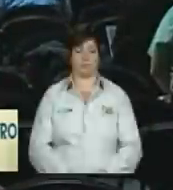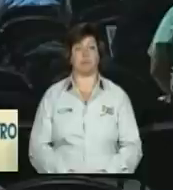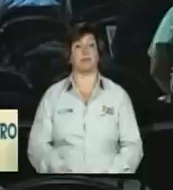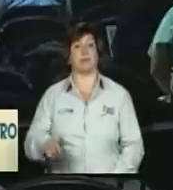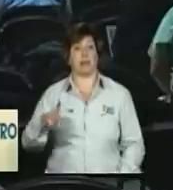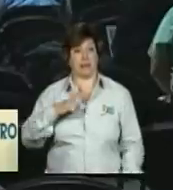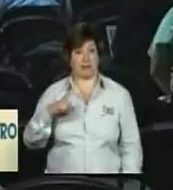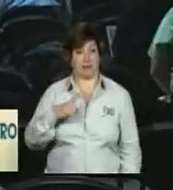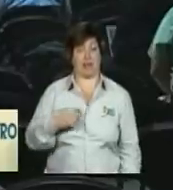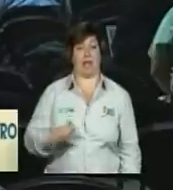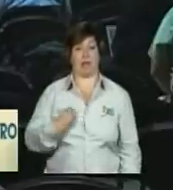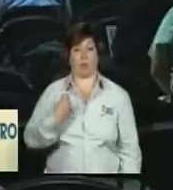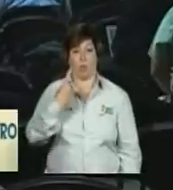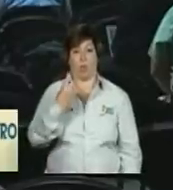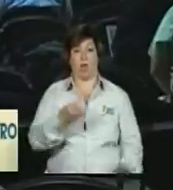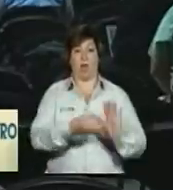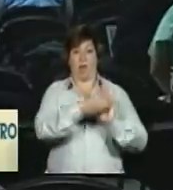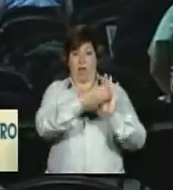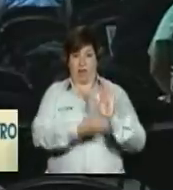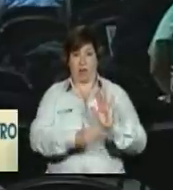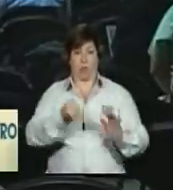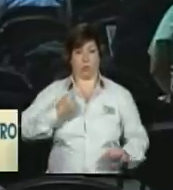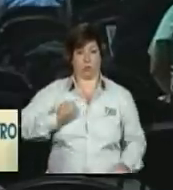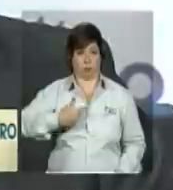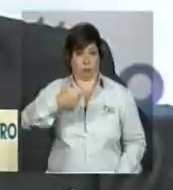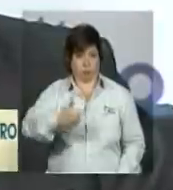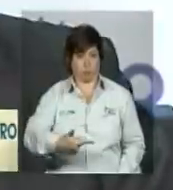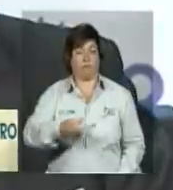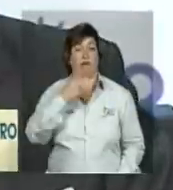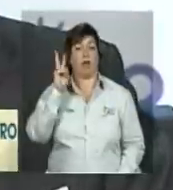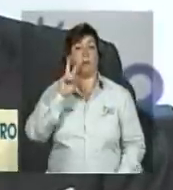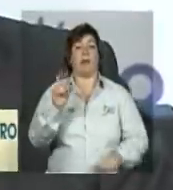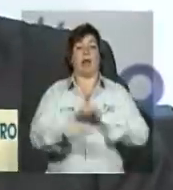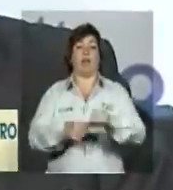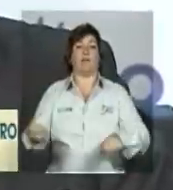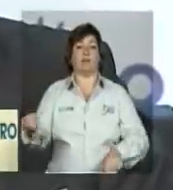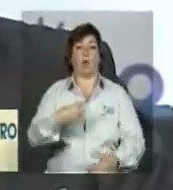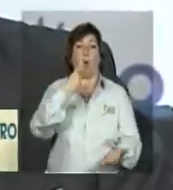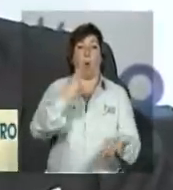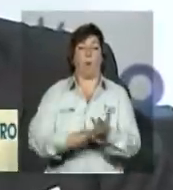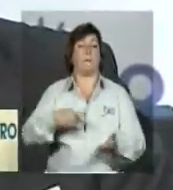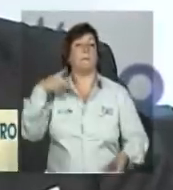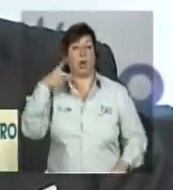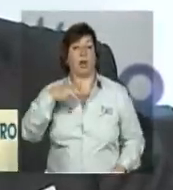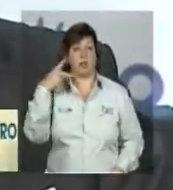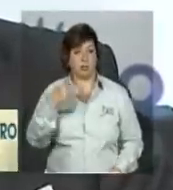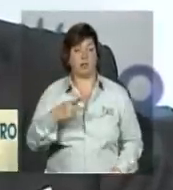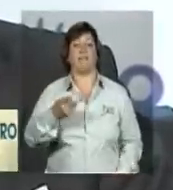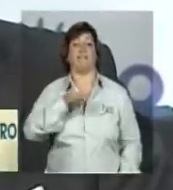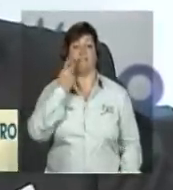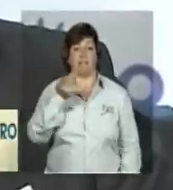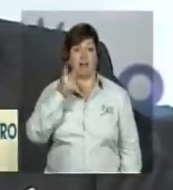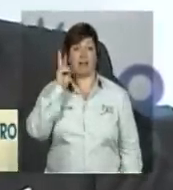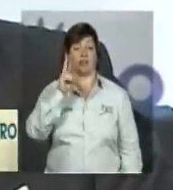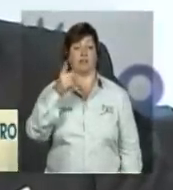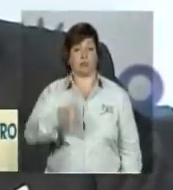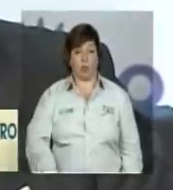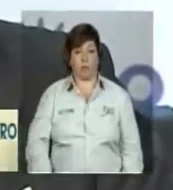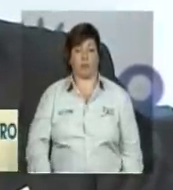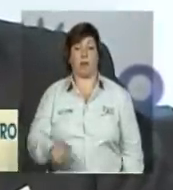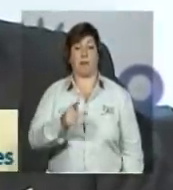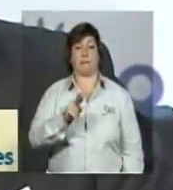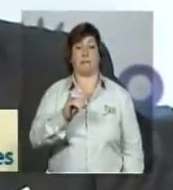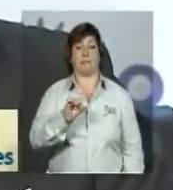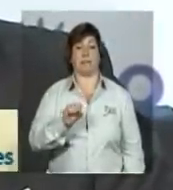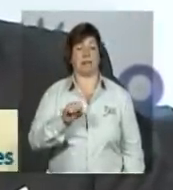Existe um capítulo, número 2, que é o de renovação do compromisso político, que reafirma os